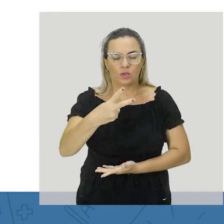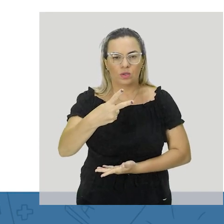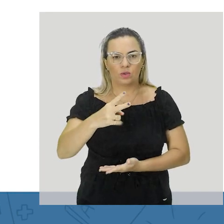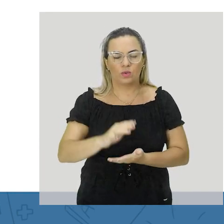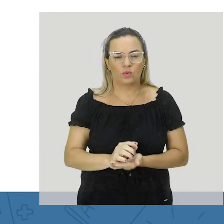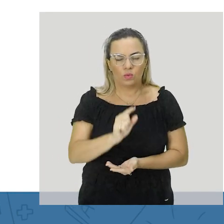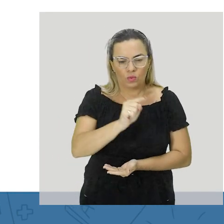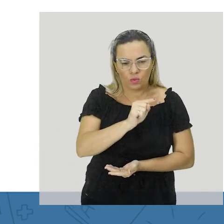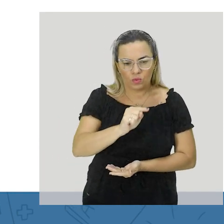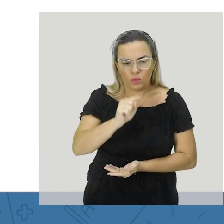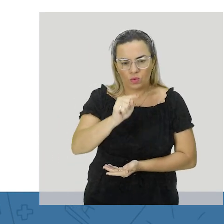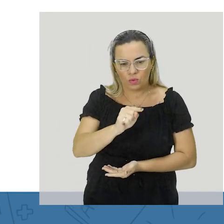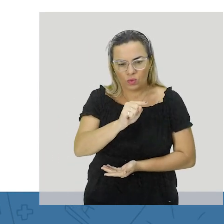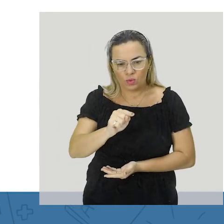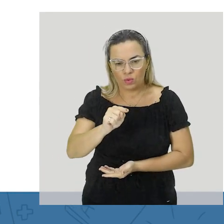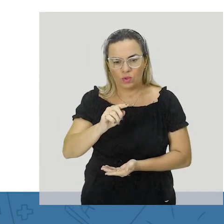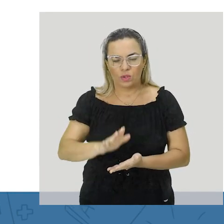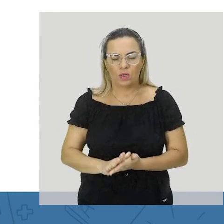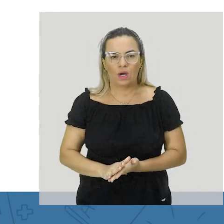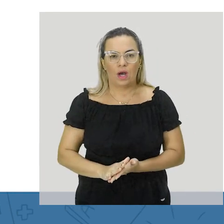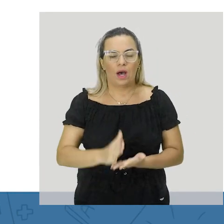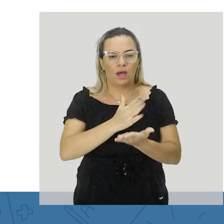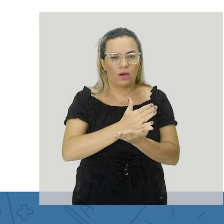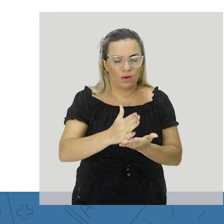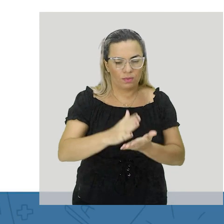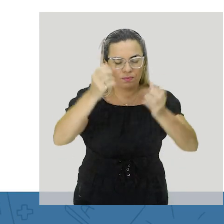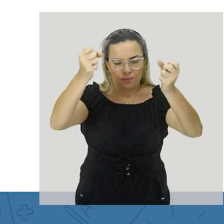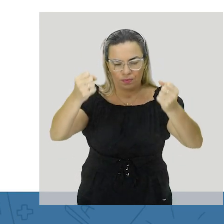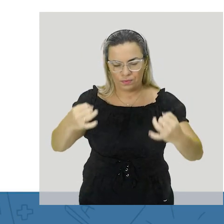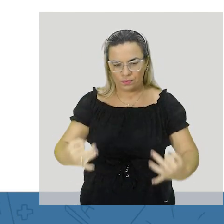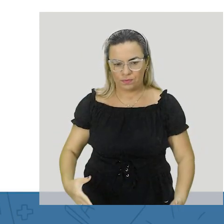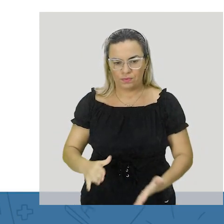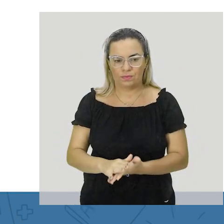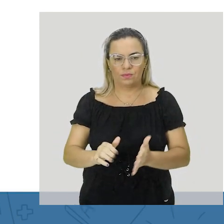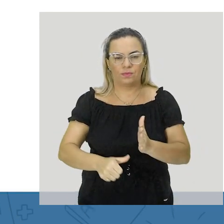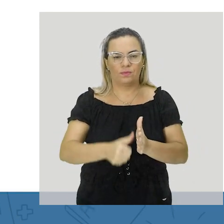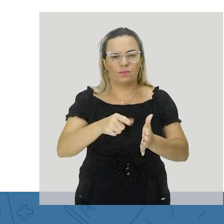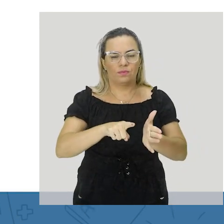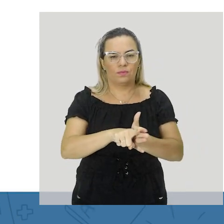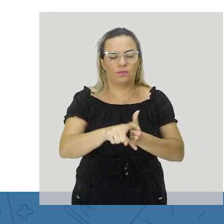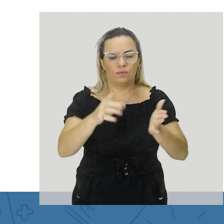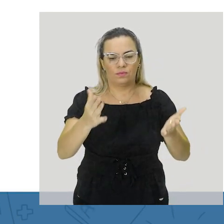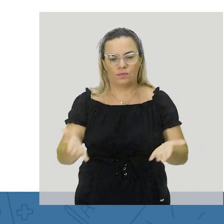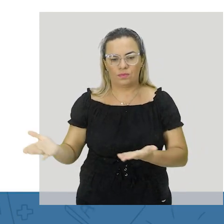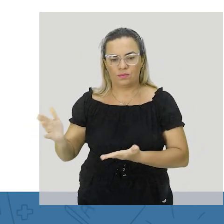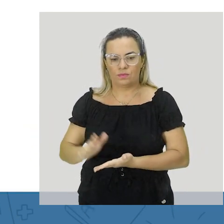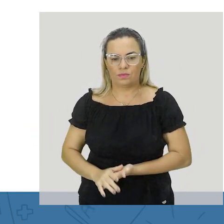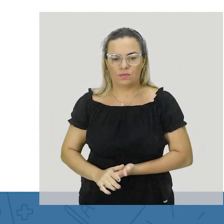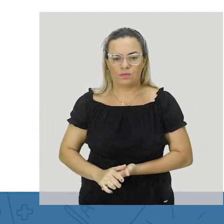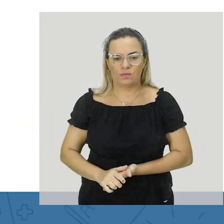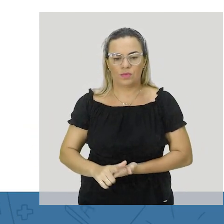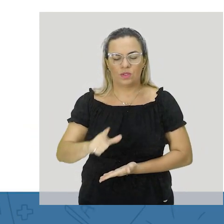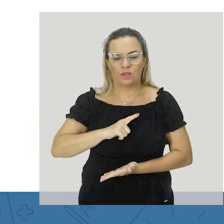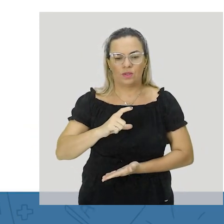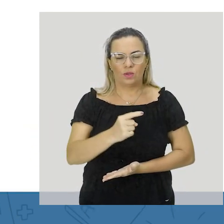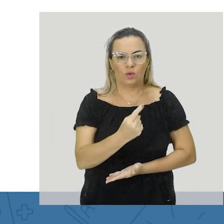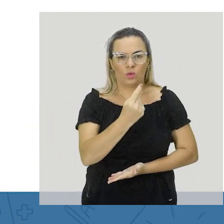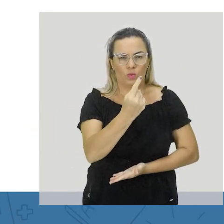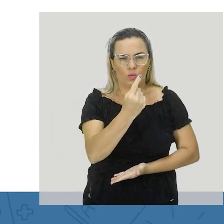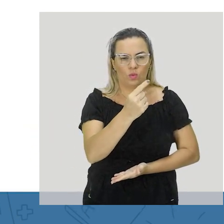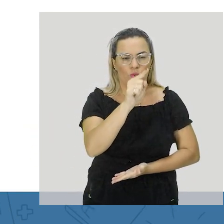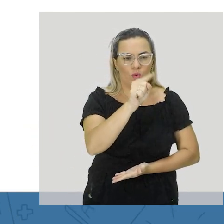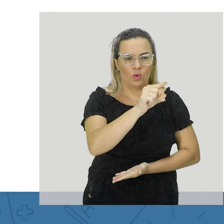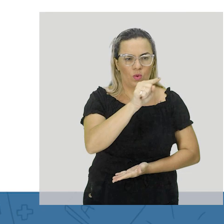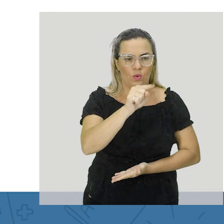trazer alguns comentários sobre a questão, né? Então, questão 1. Então, esses que tem aí, ó, apenas um